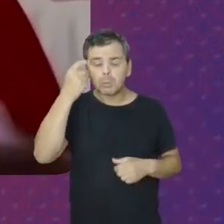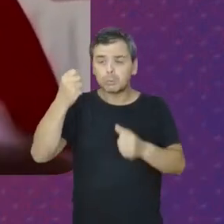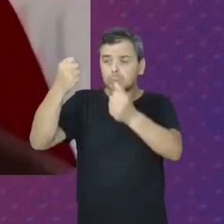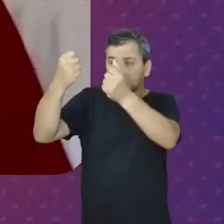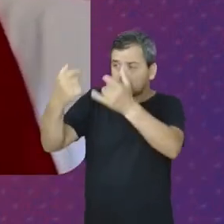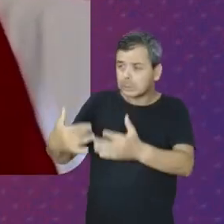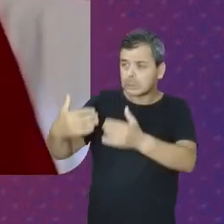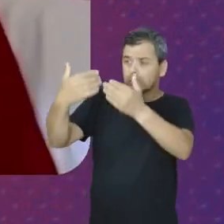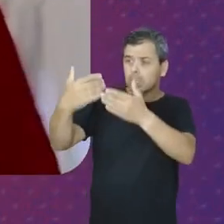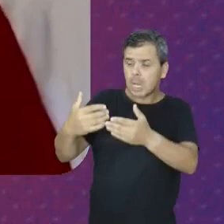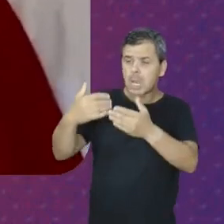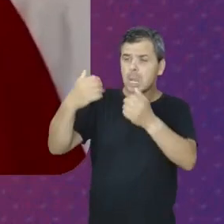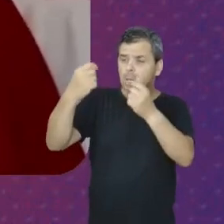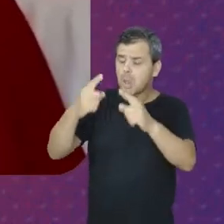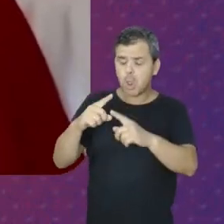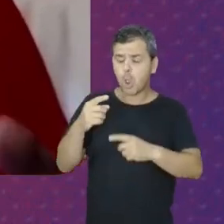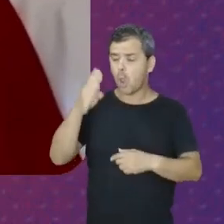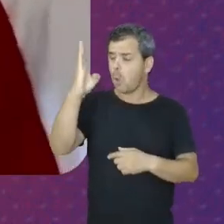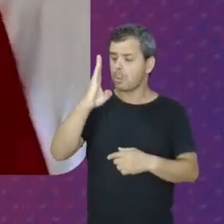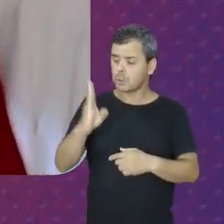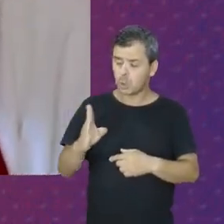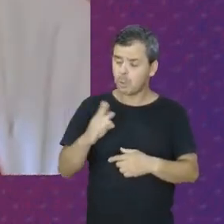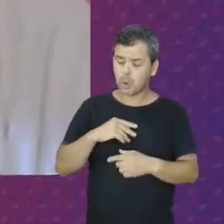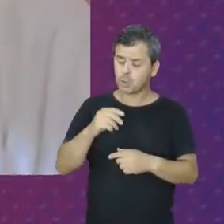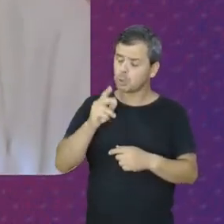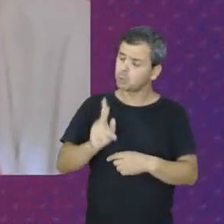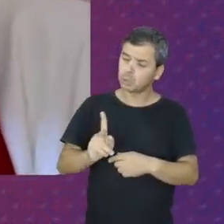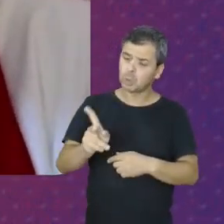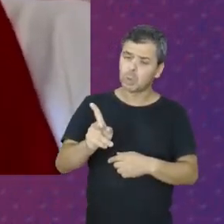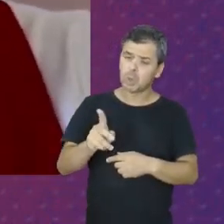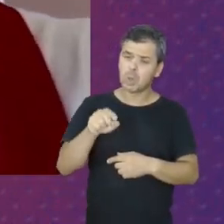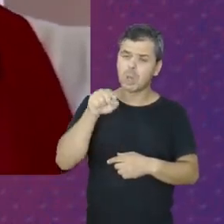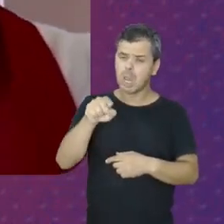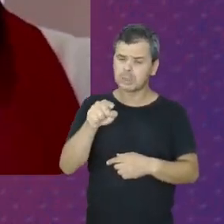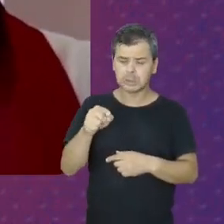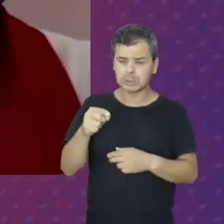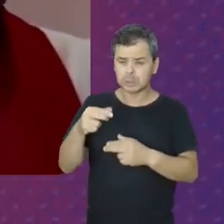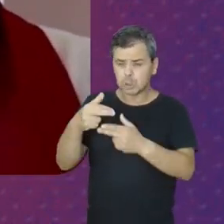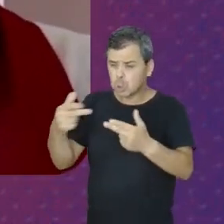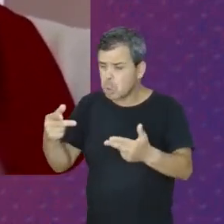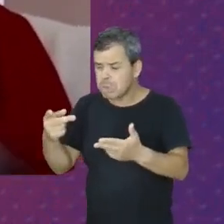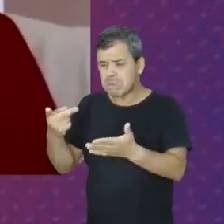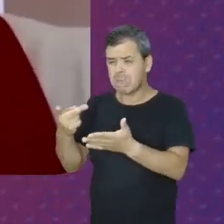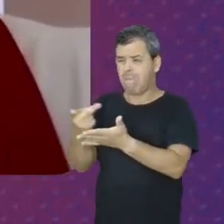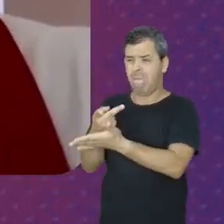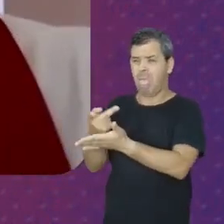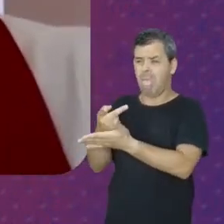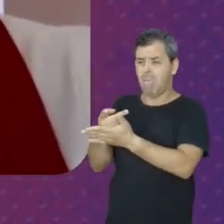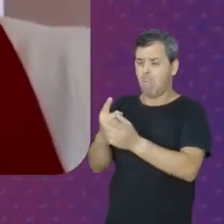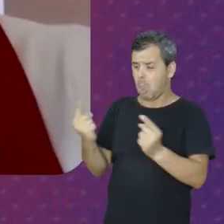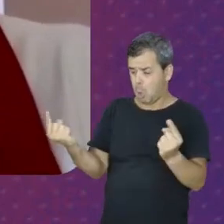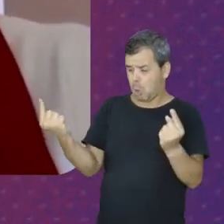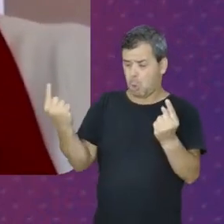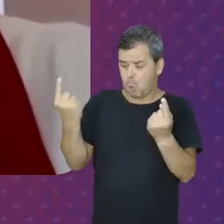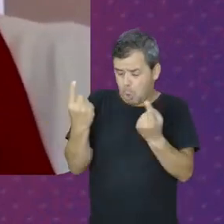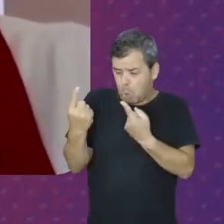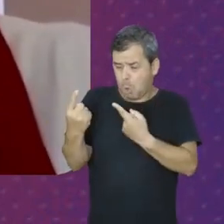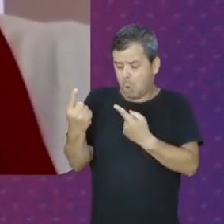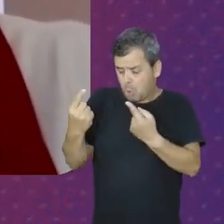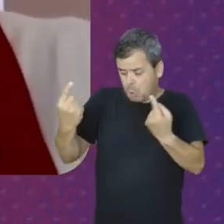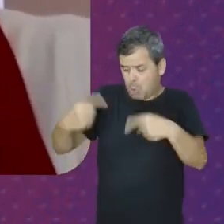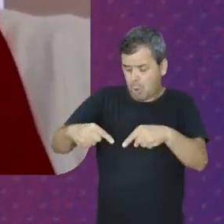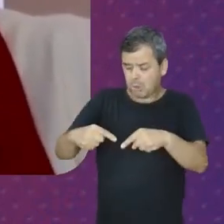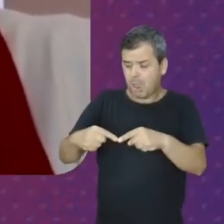que o Brasil não pode continuar a cometer essas atrocidades contra a população negra nesse